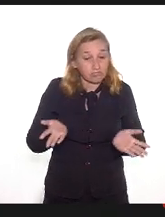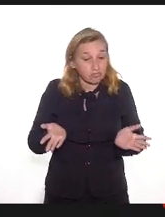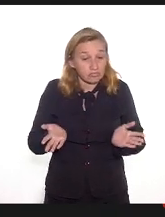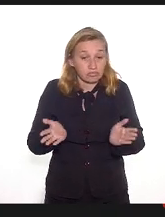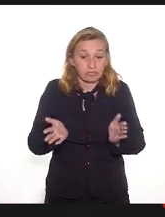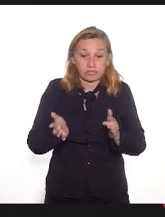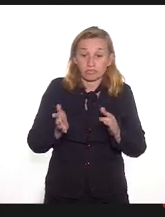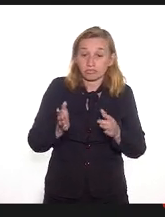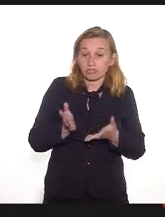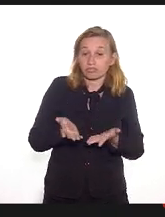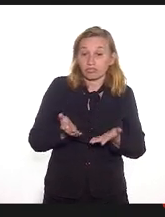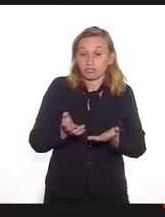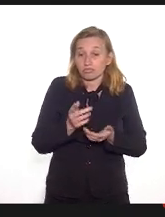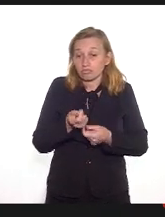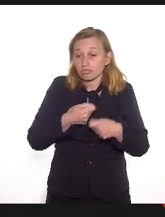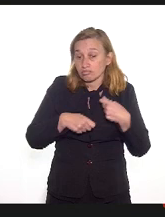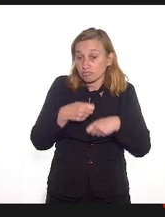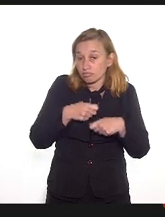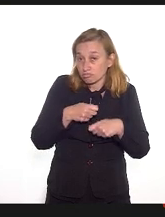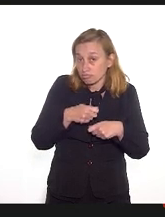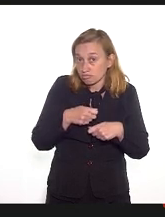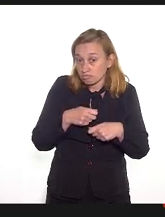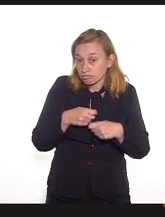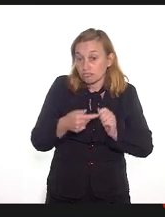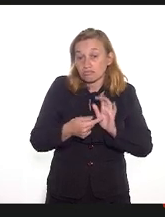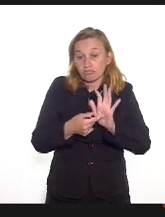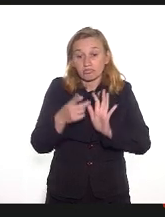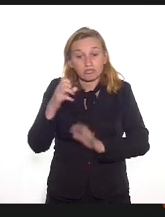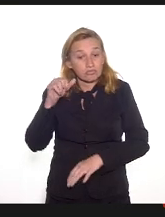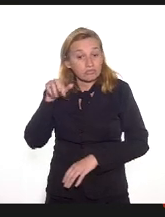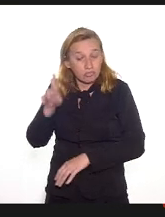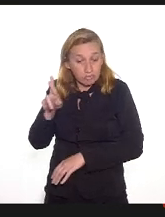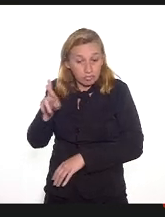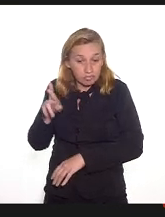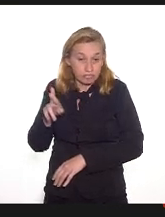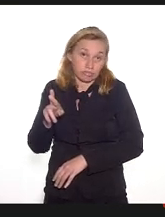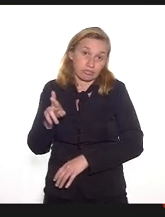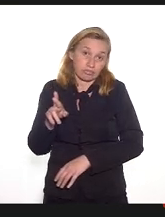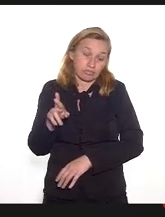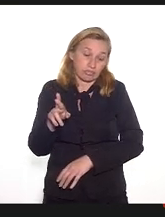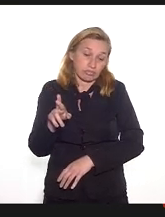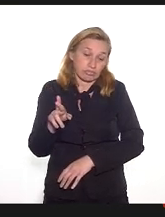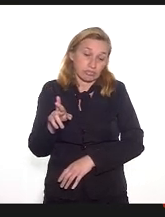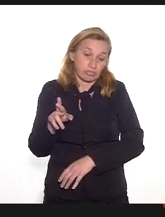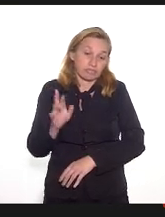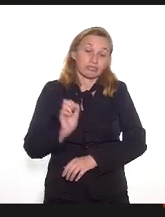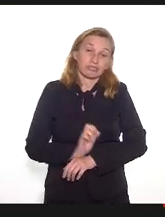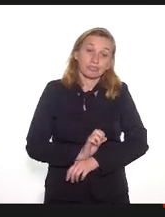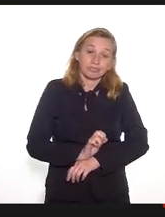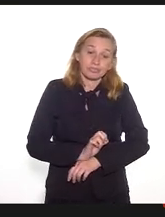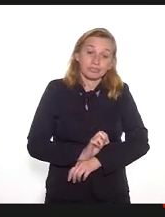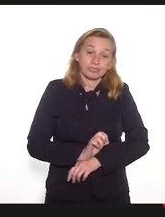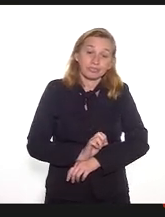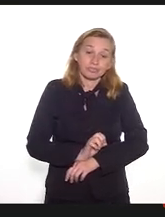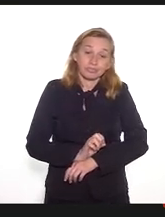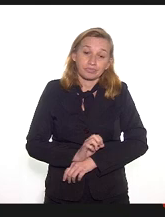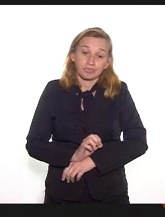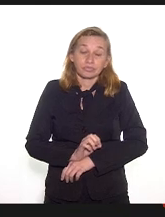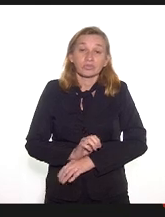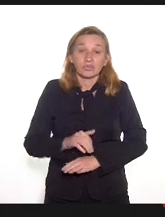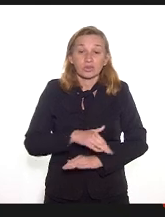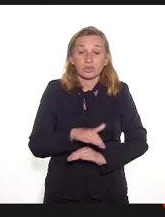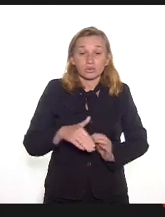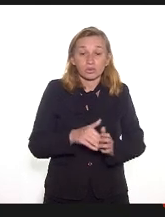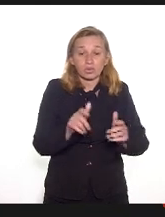dinâmica dos negócios impõem o cluster, impõem intervenções horizontais e verticais